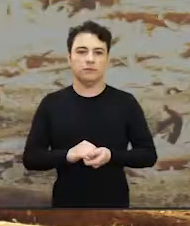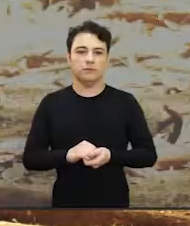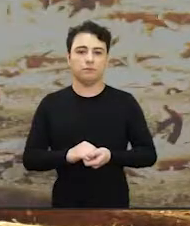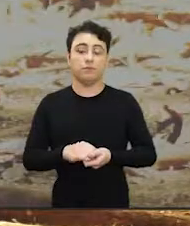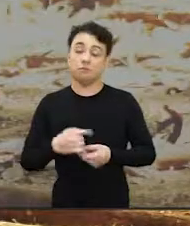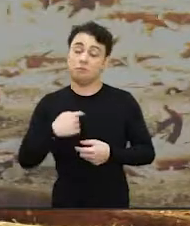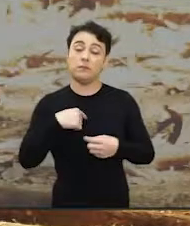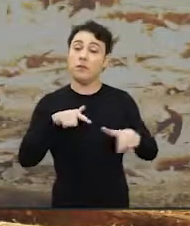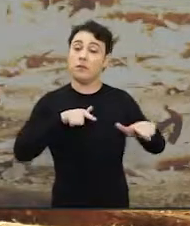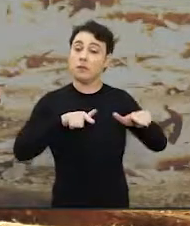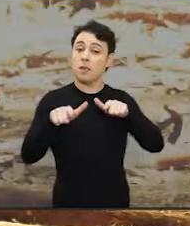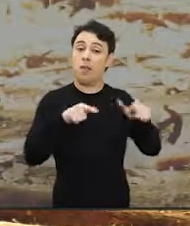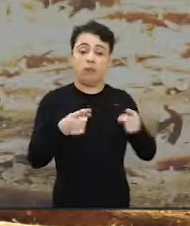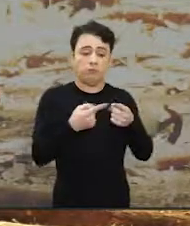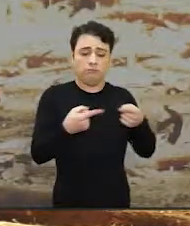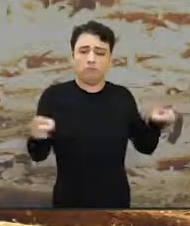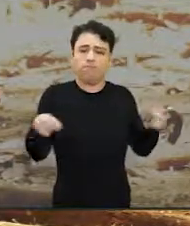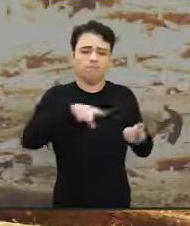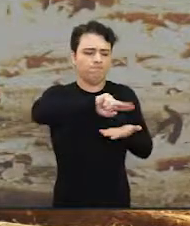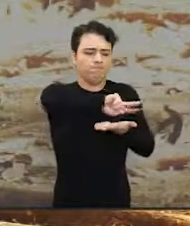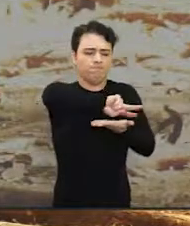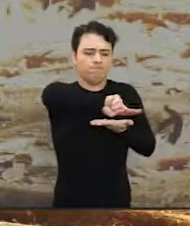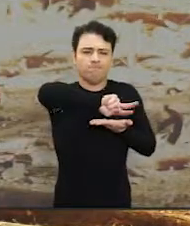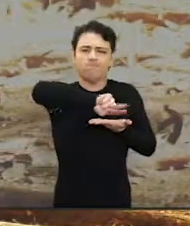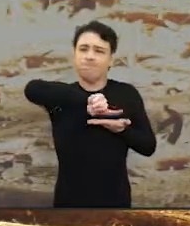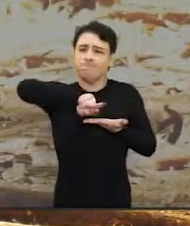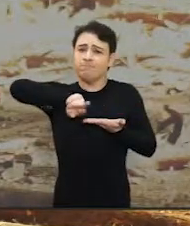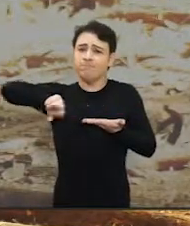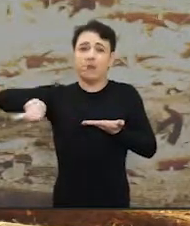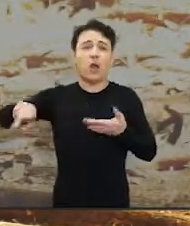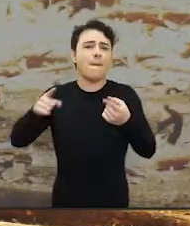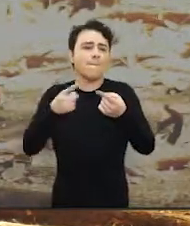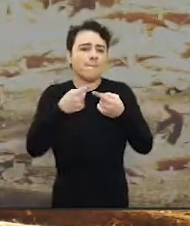Eu sempre toquei de tudo, como músico profissional, né?